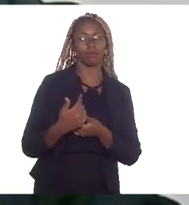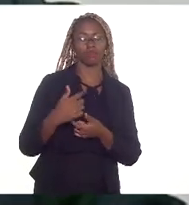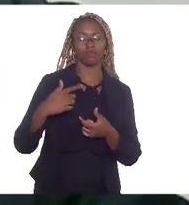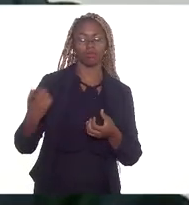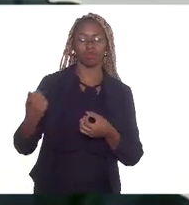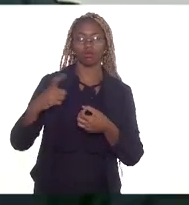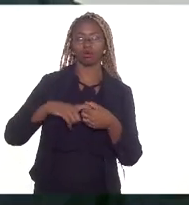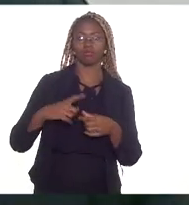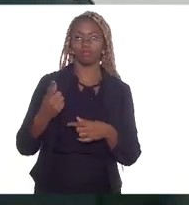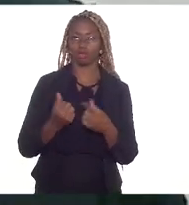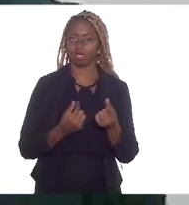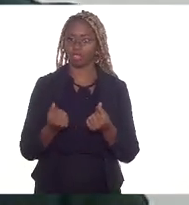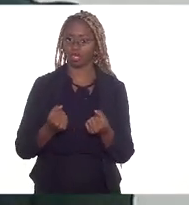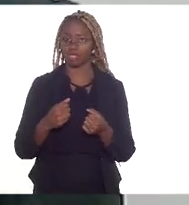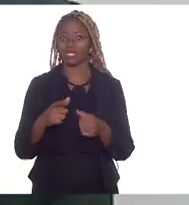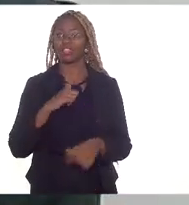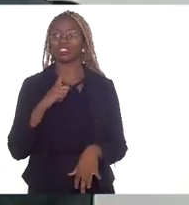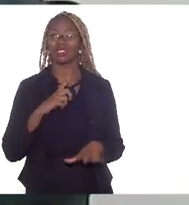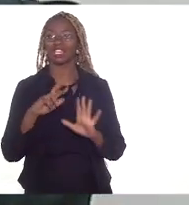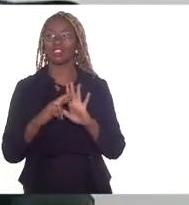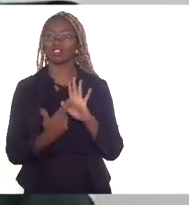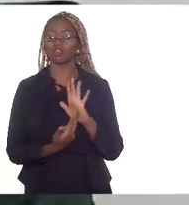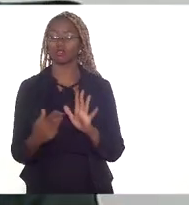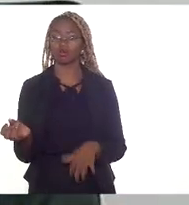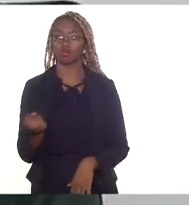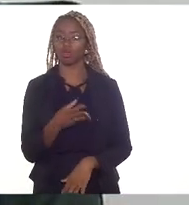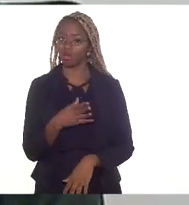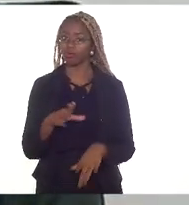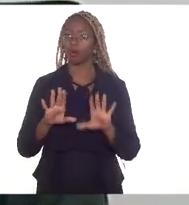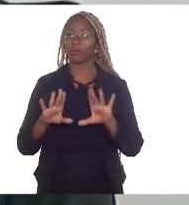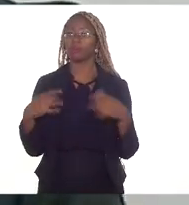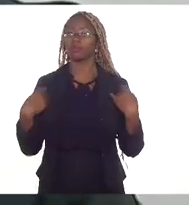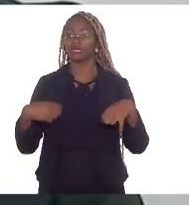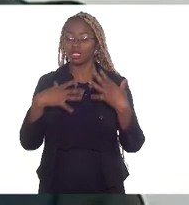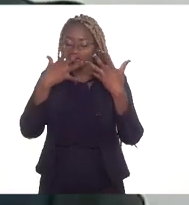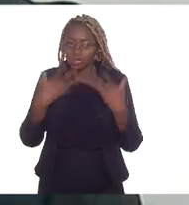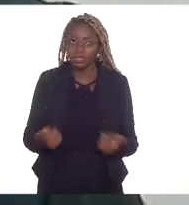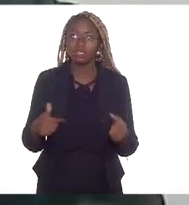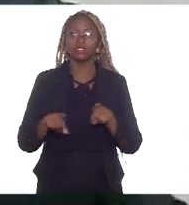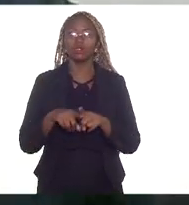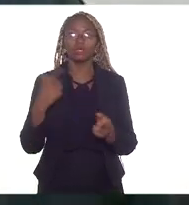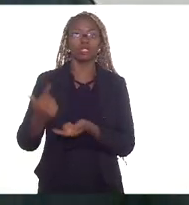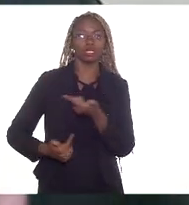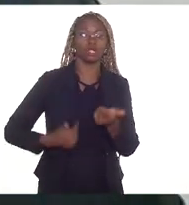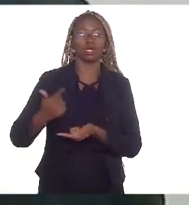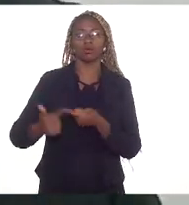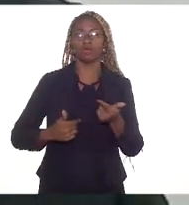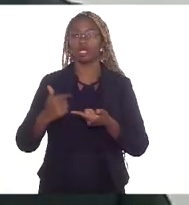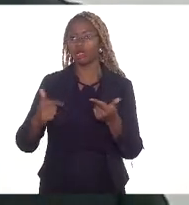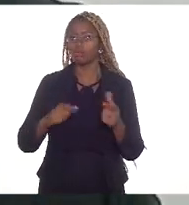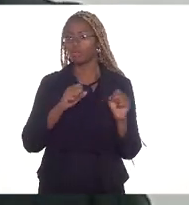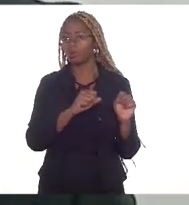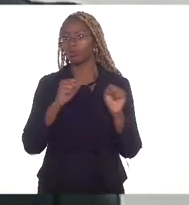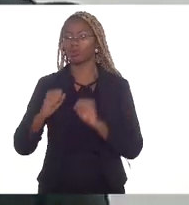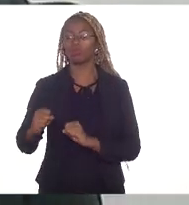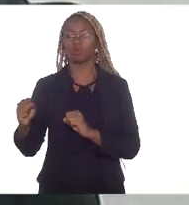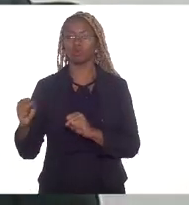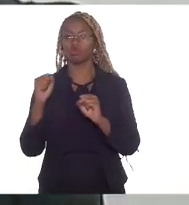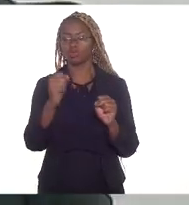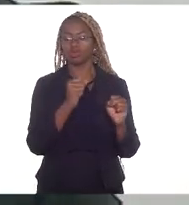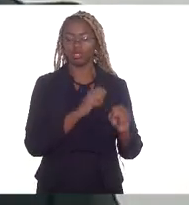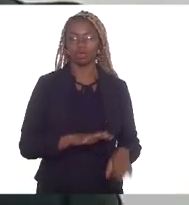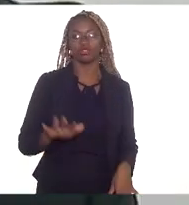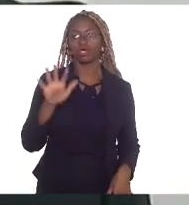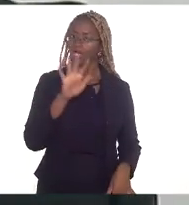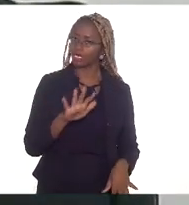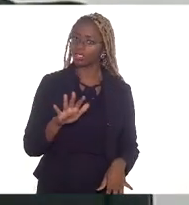ser acolhidas e trabalhadas agora pelos poderes, pelo parlamento e pelos poderes afins. Nós